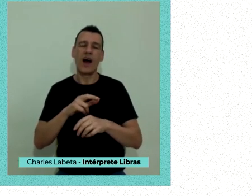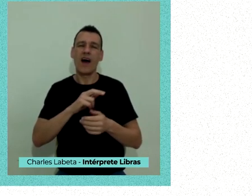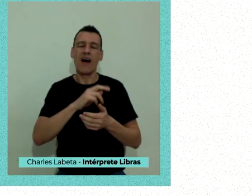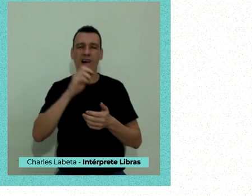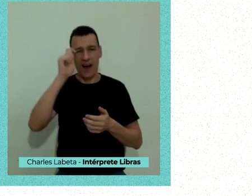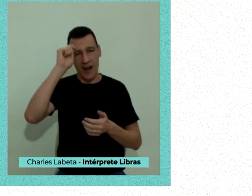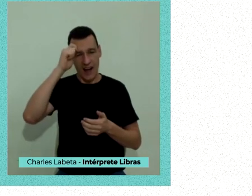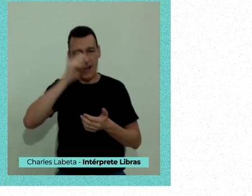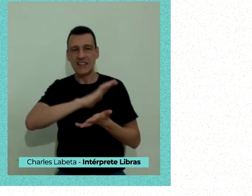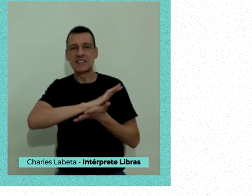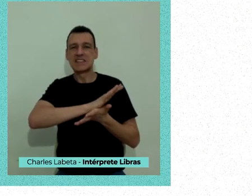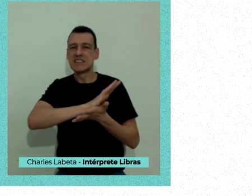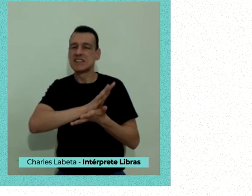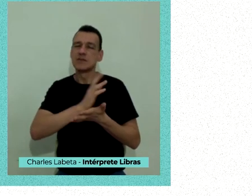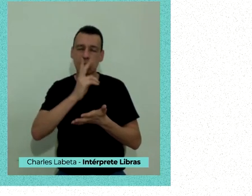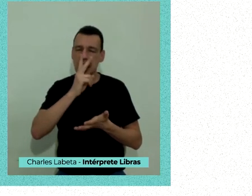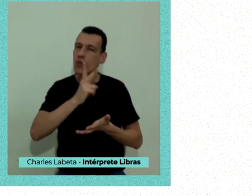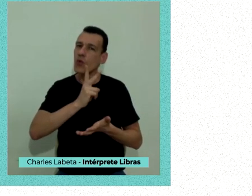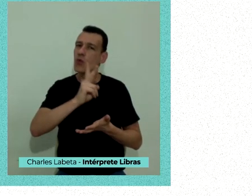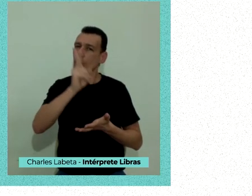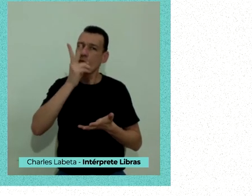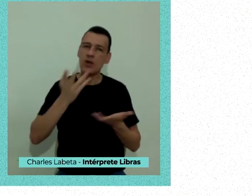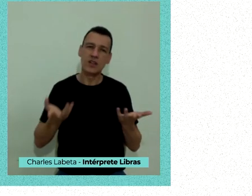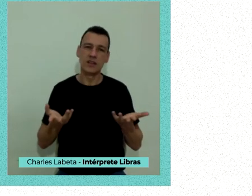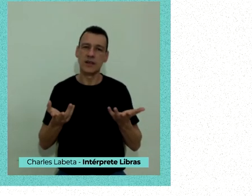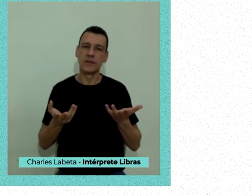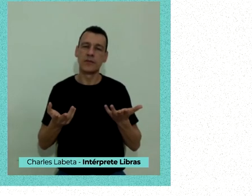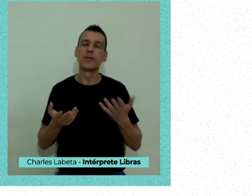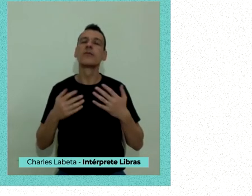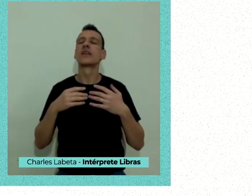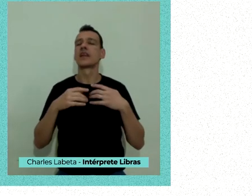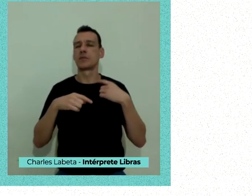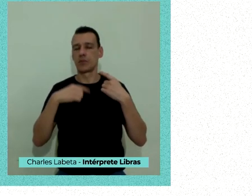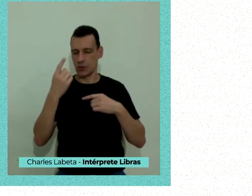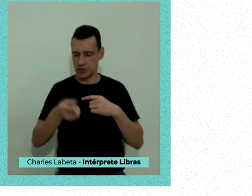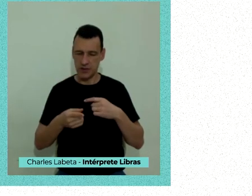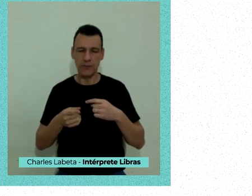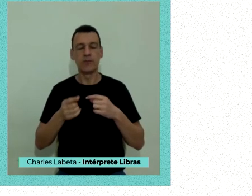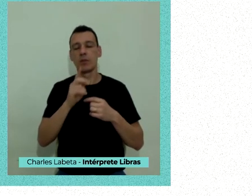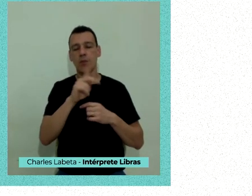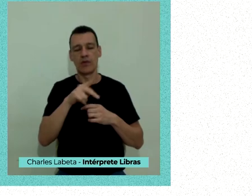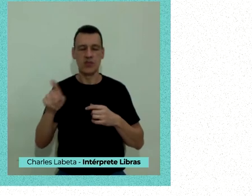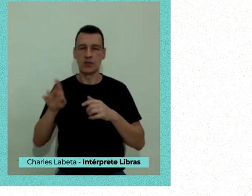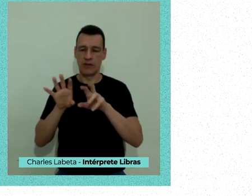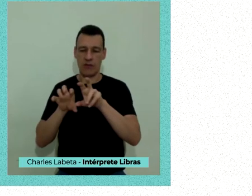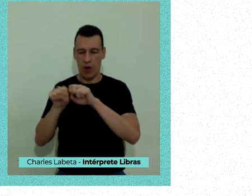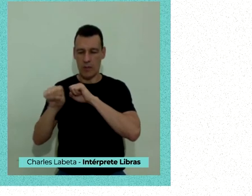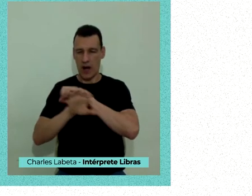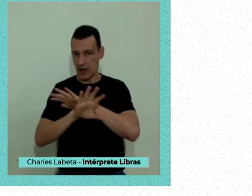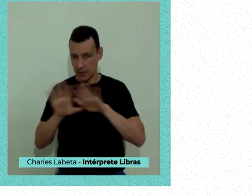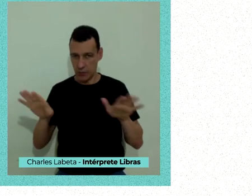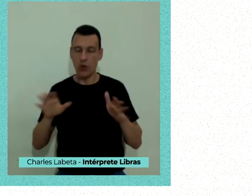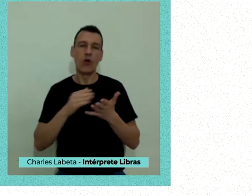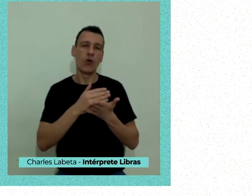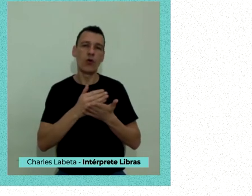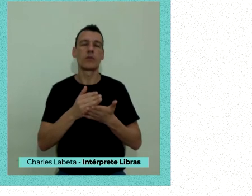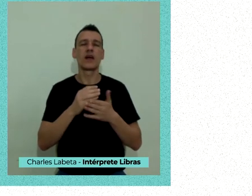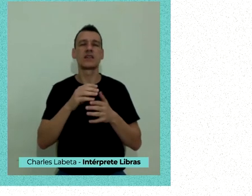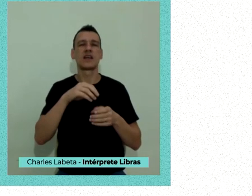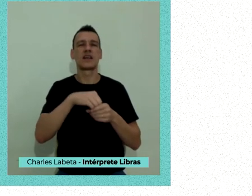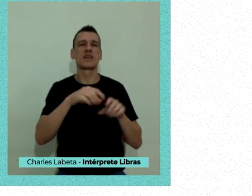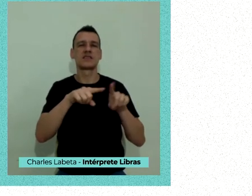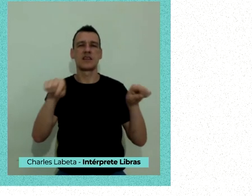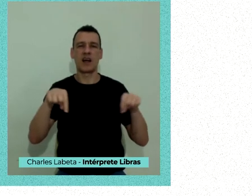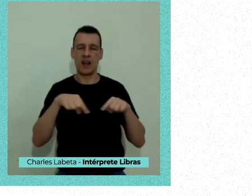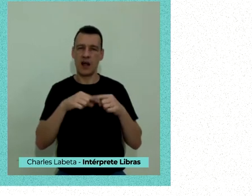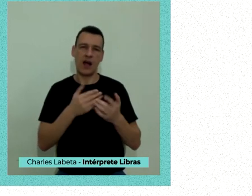esses professores saem das suas universidades e entram em sala de aula, provavelmente eles permanecerão